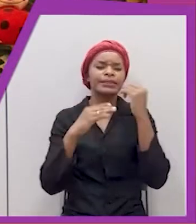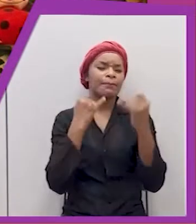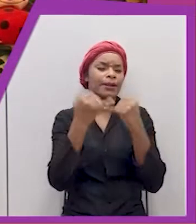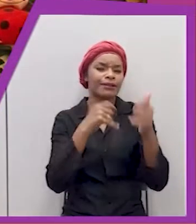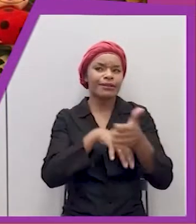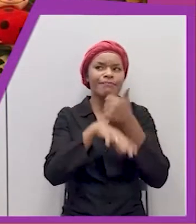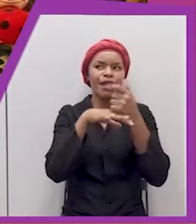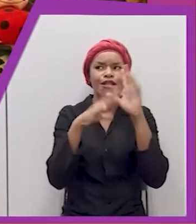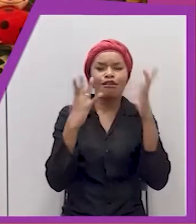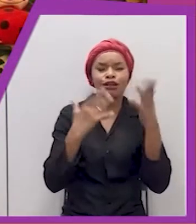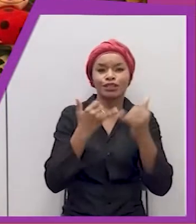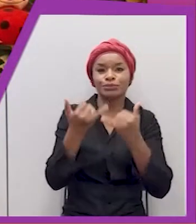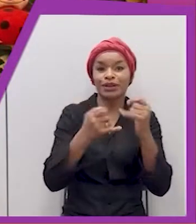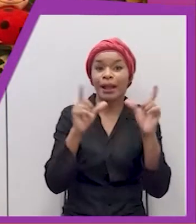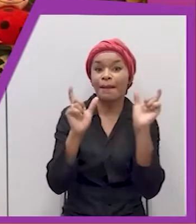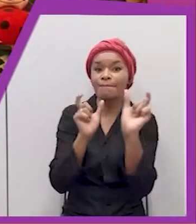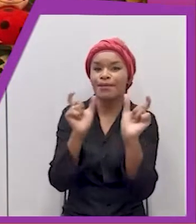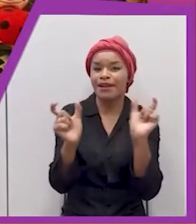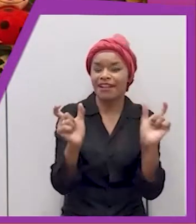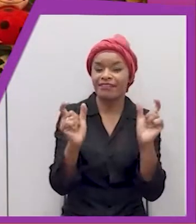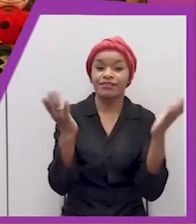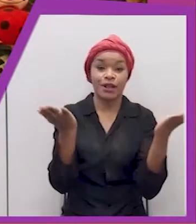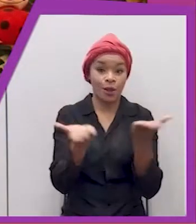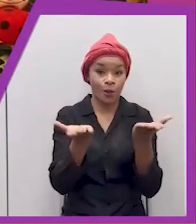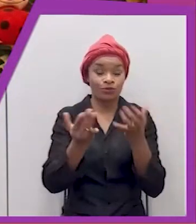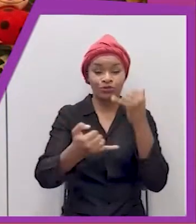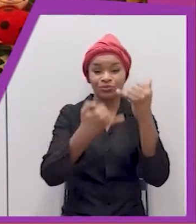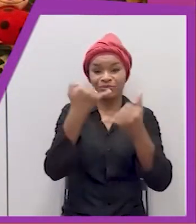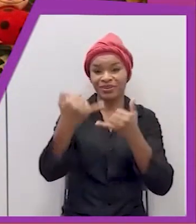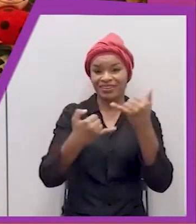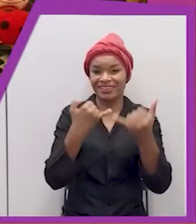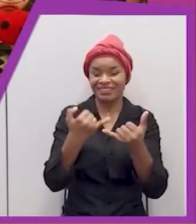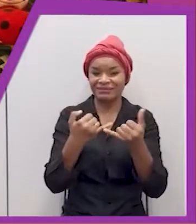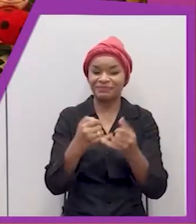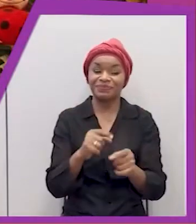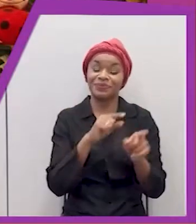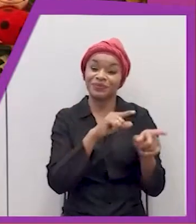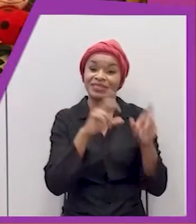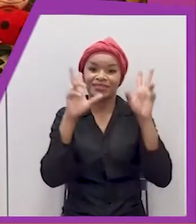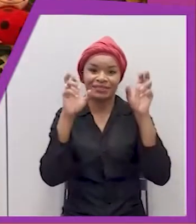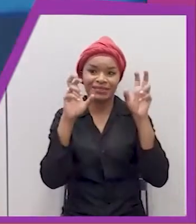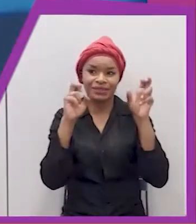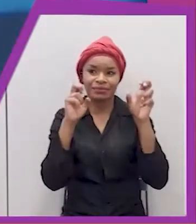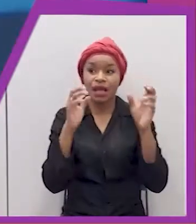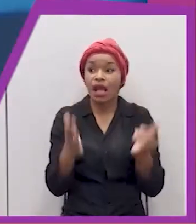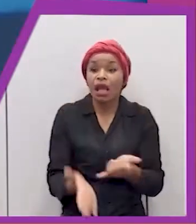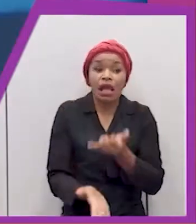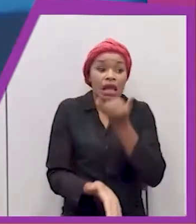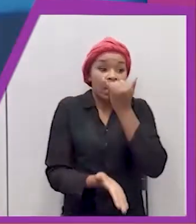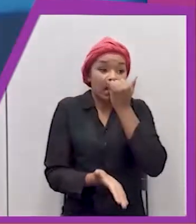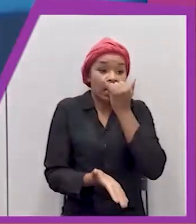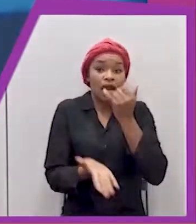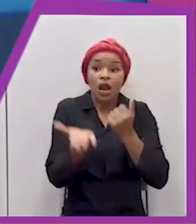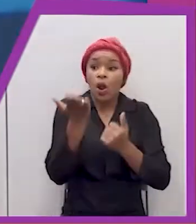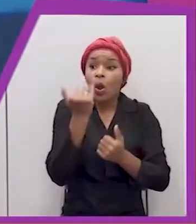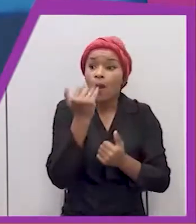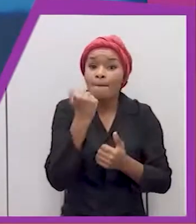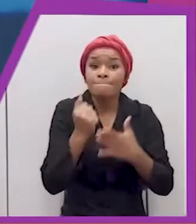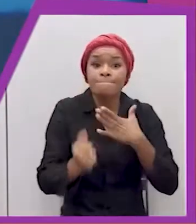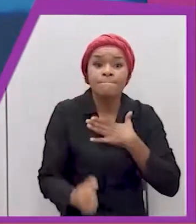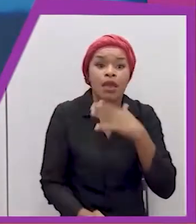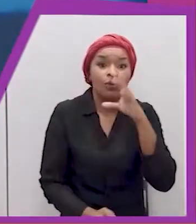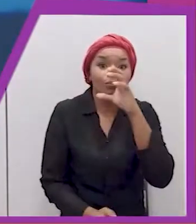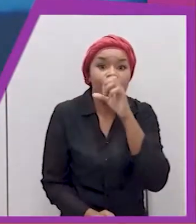gente numa brincadeira existe brincadeira melhor do que brincar com as palavras hoje a gente vai brincar